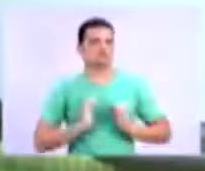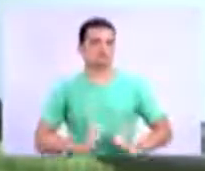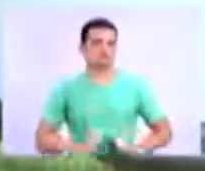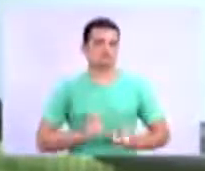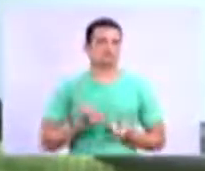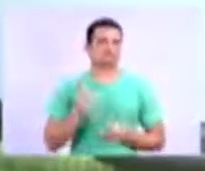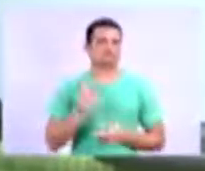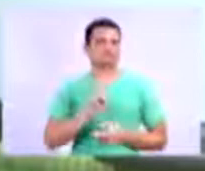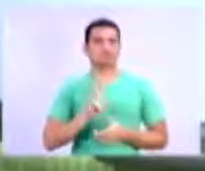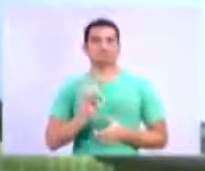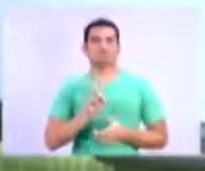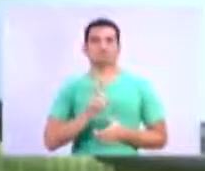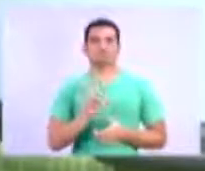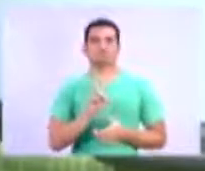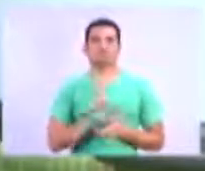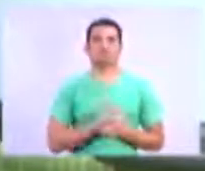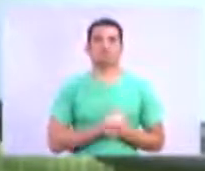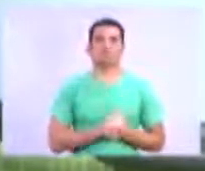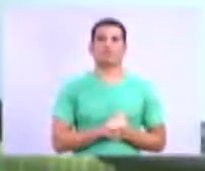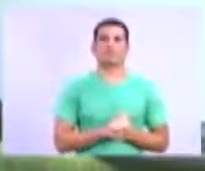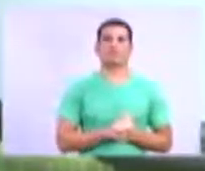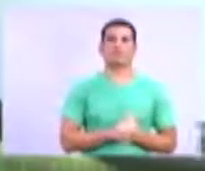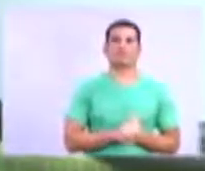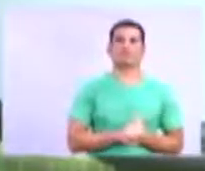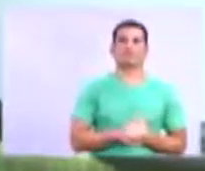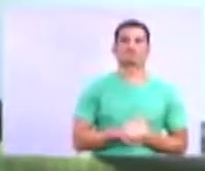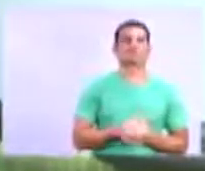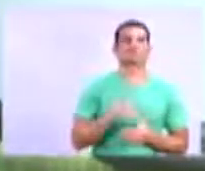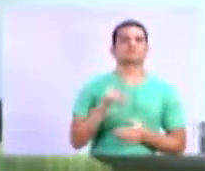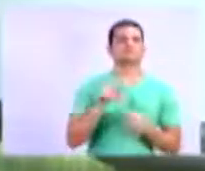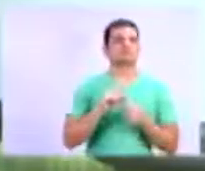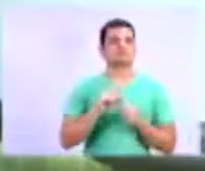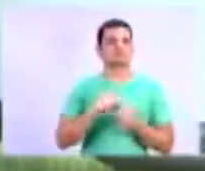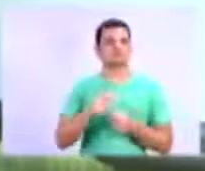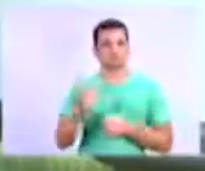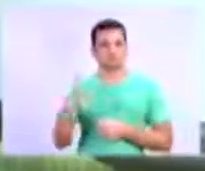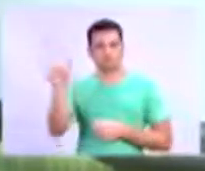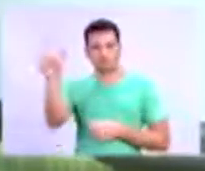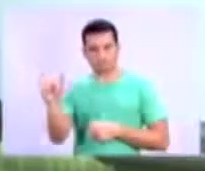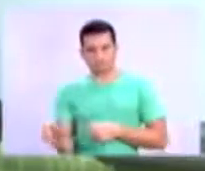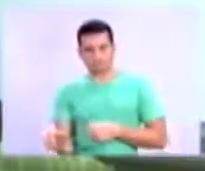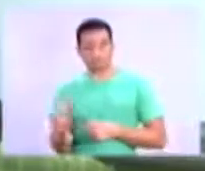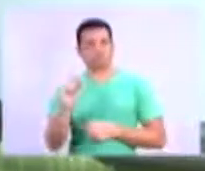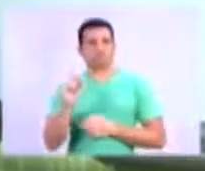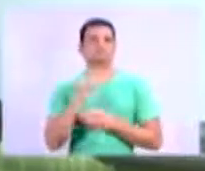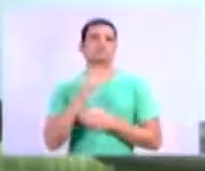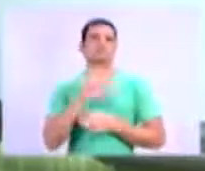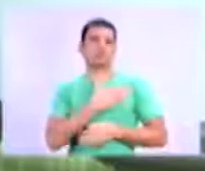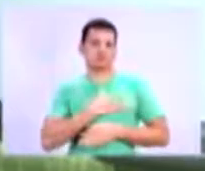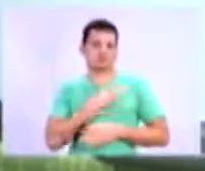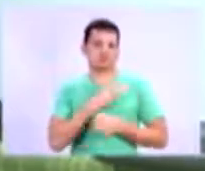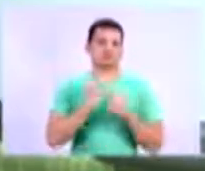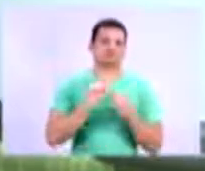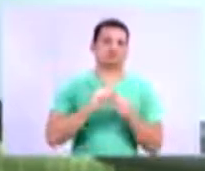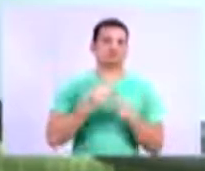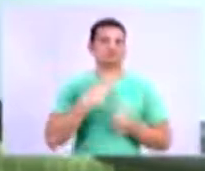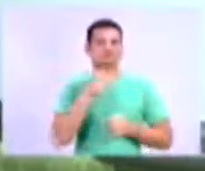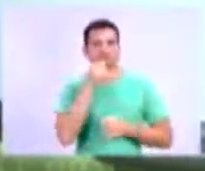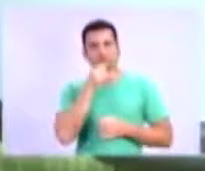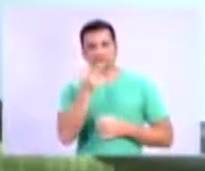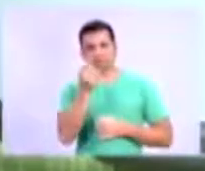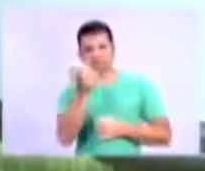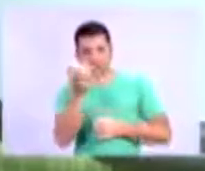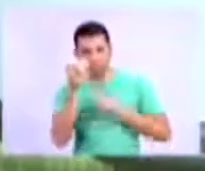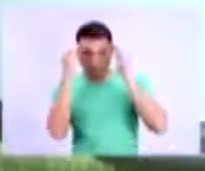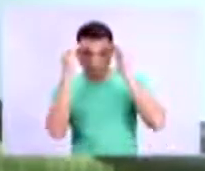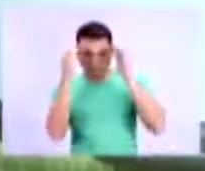utiliza muito também, que é fazer ao outro aquilo que você gostaria que fizessem a você. Então, se você gostaria de ser respeitado na